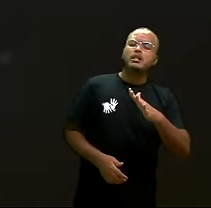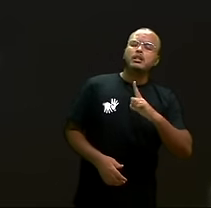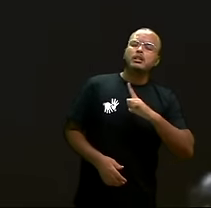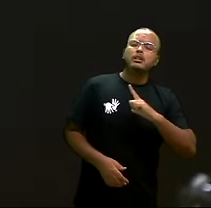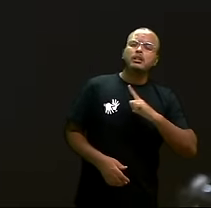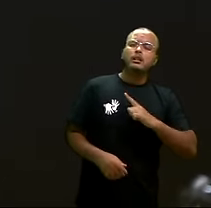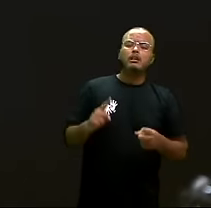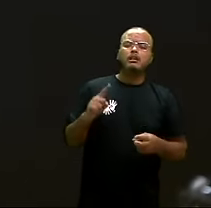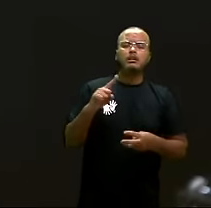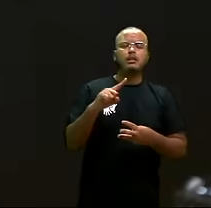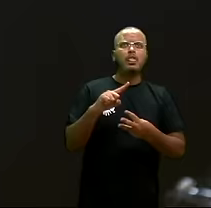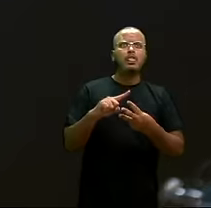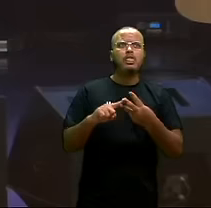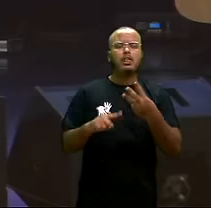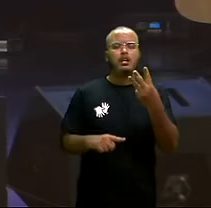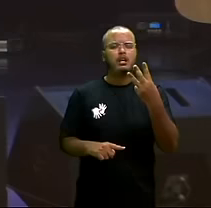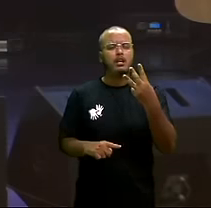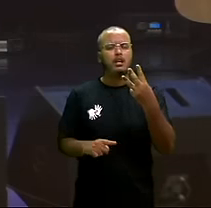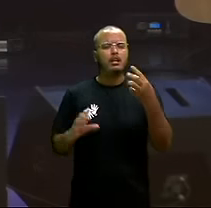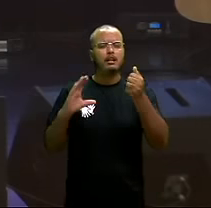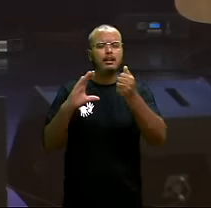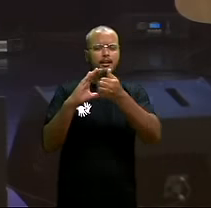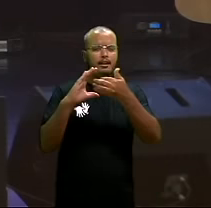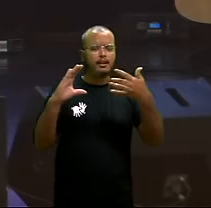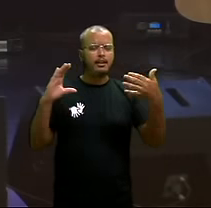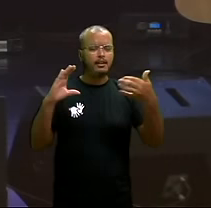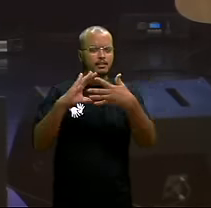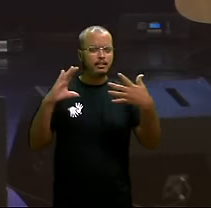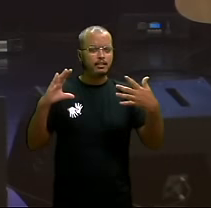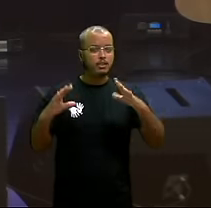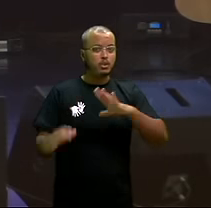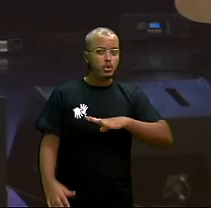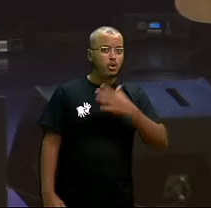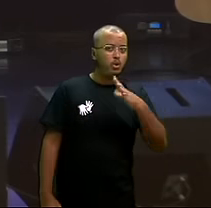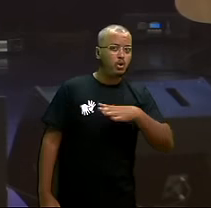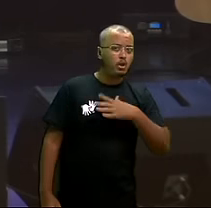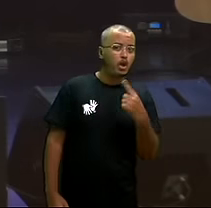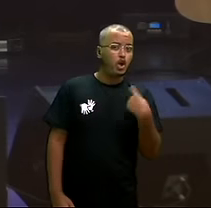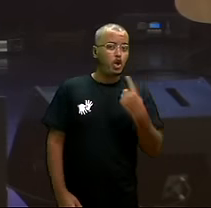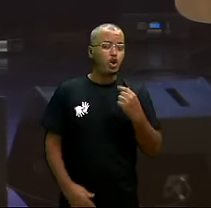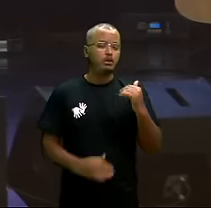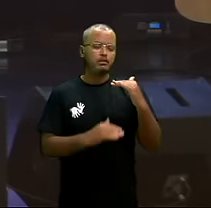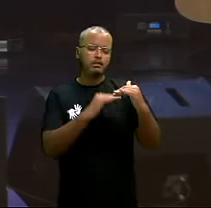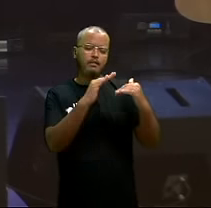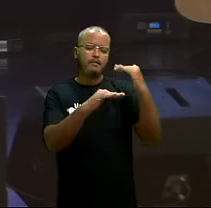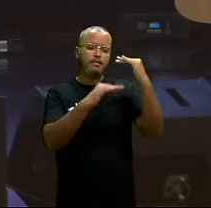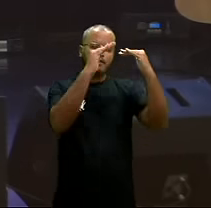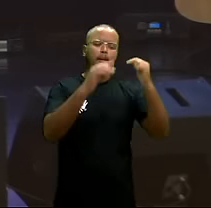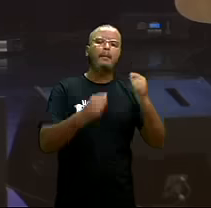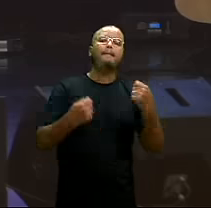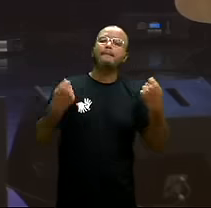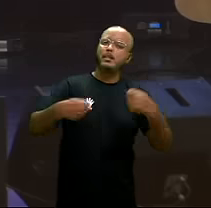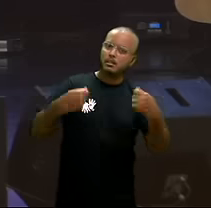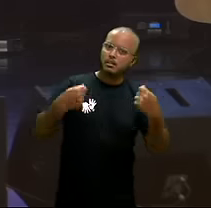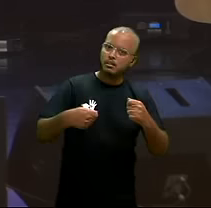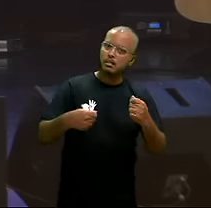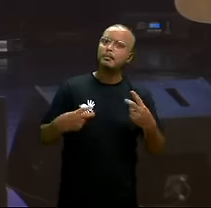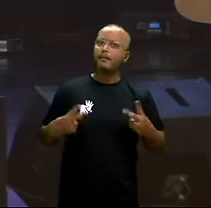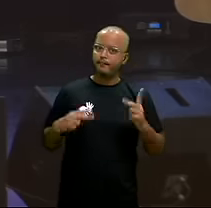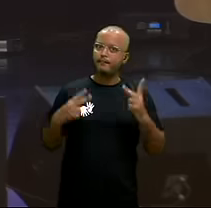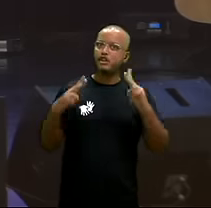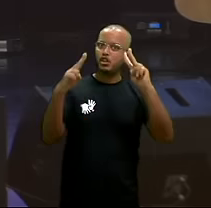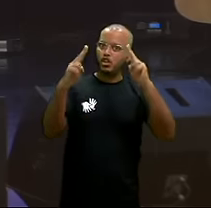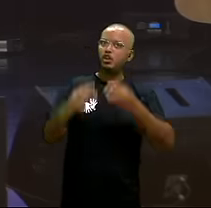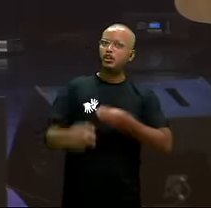mas pelo menos três características de coragem que a gente vai ter que desenvolver na vida se a gente quiser ter vida de vitória. Vamos falar tudo